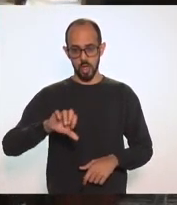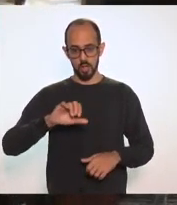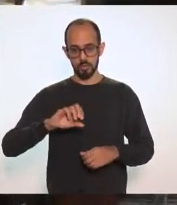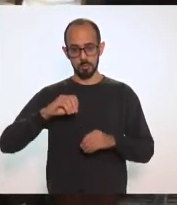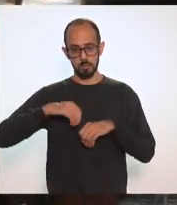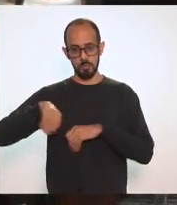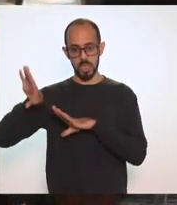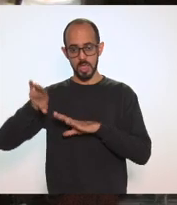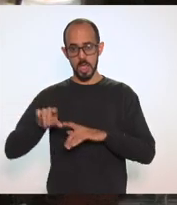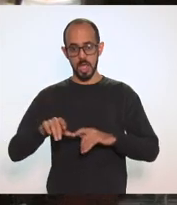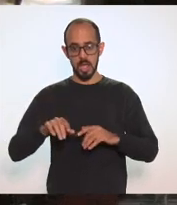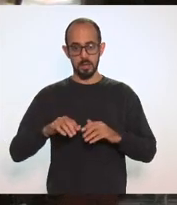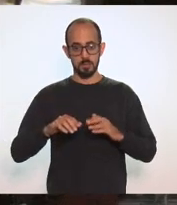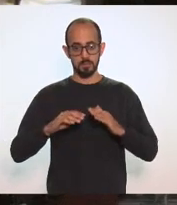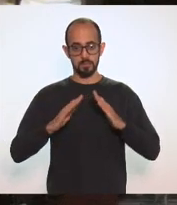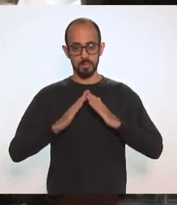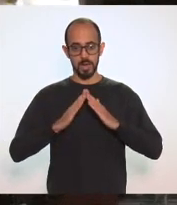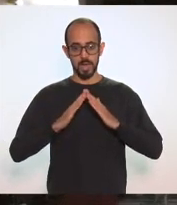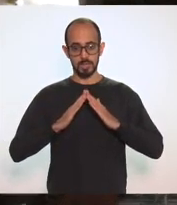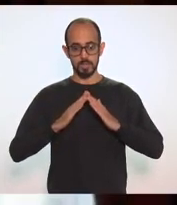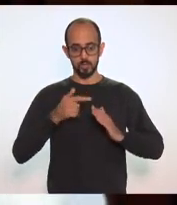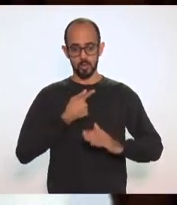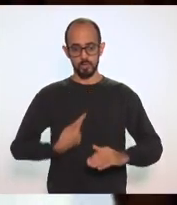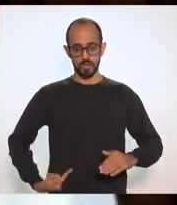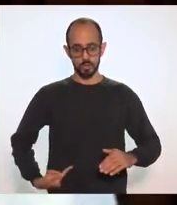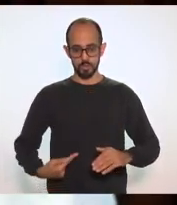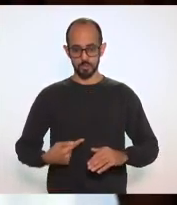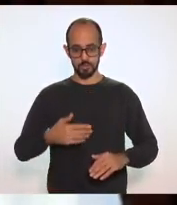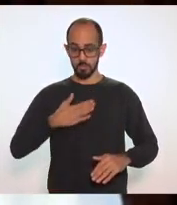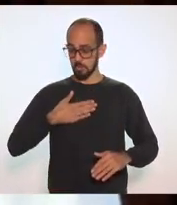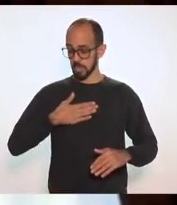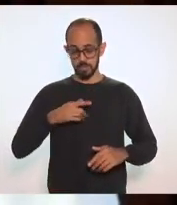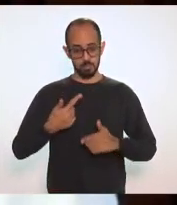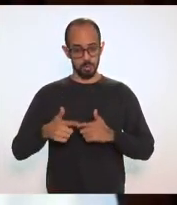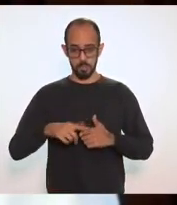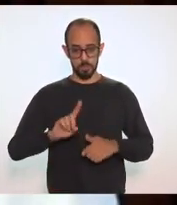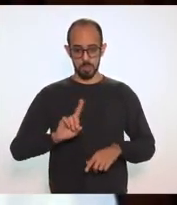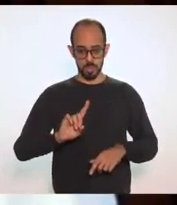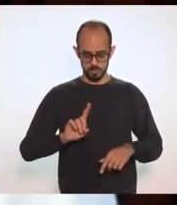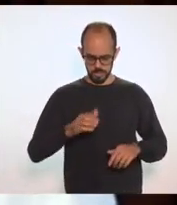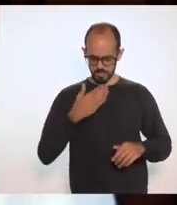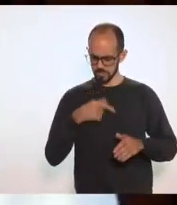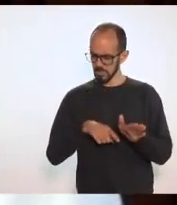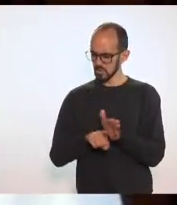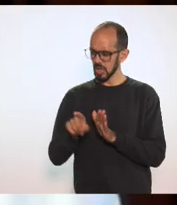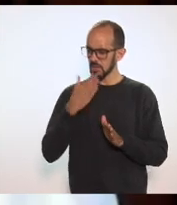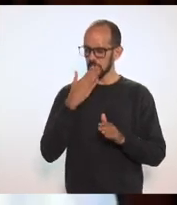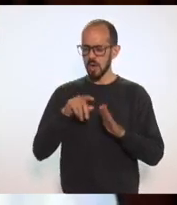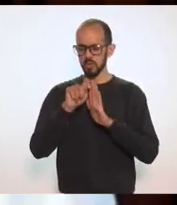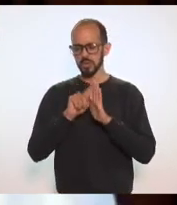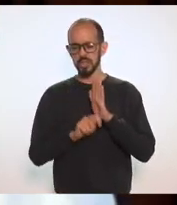Márcio? Presidente, sem nenhum problema. Pergunta, qual o texto que foi alterado, senhor presidente, que eu não